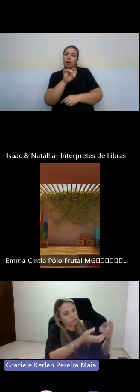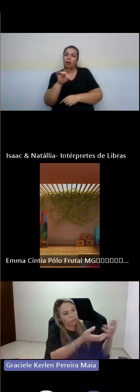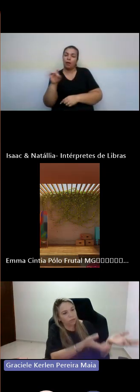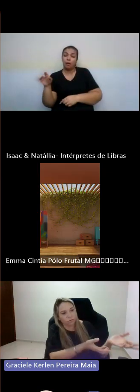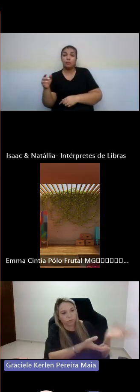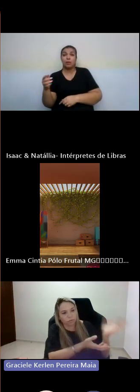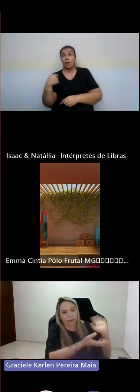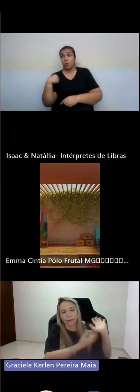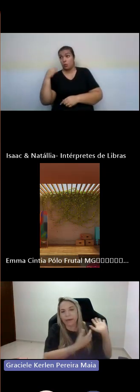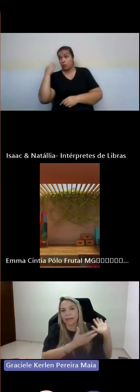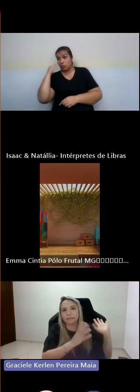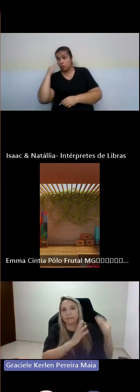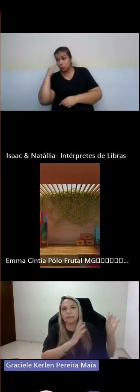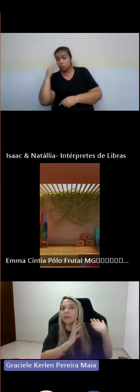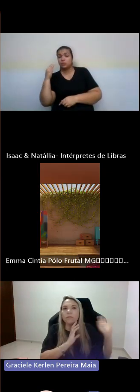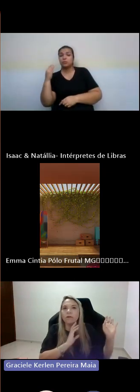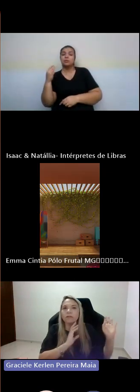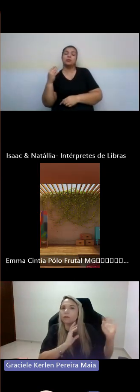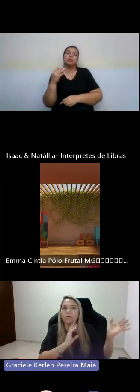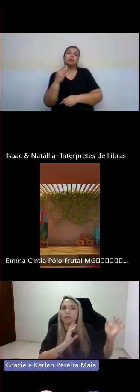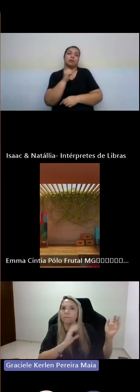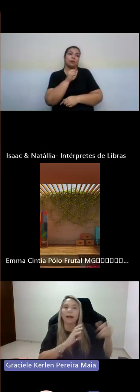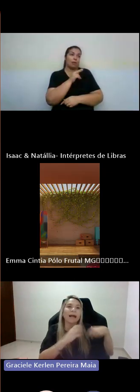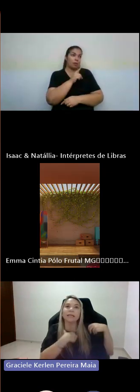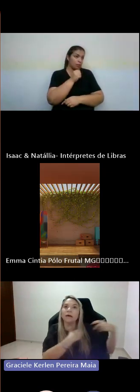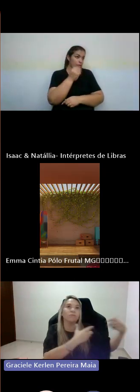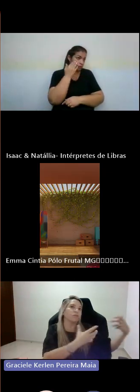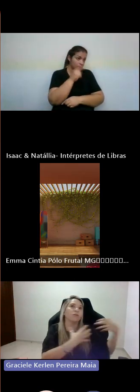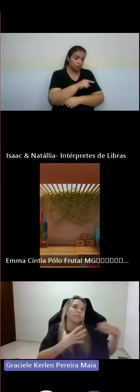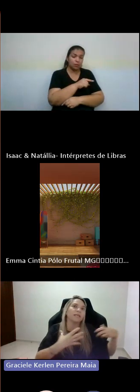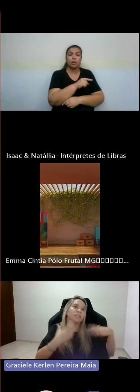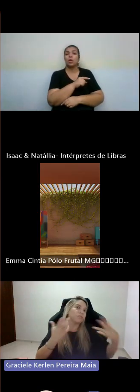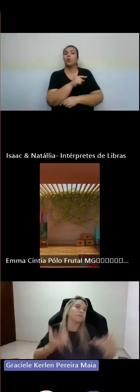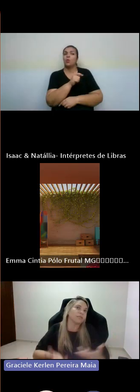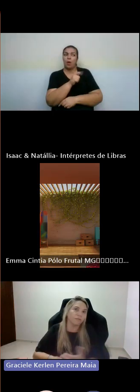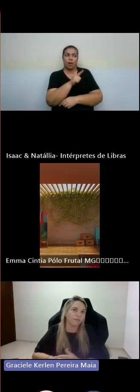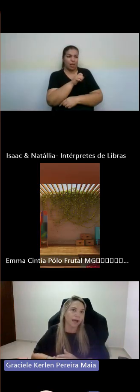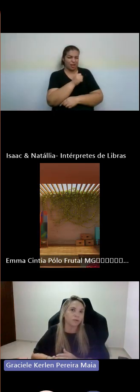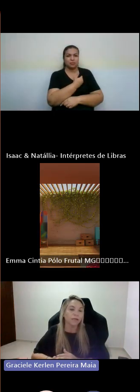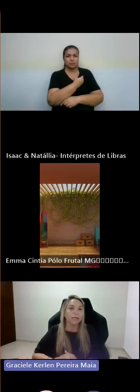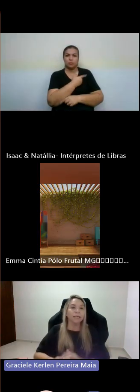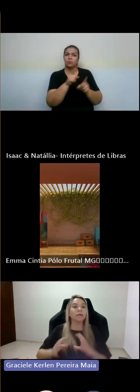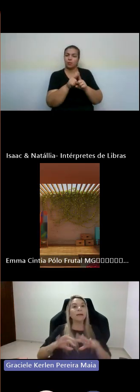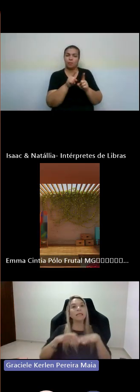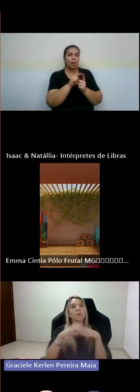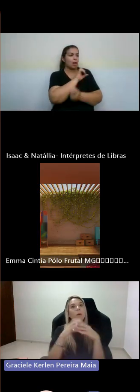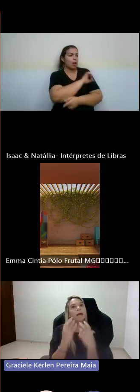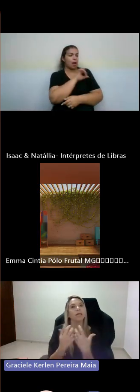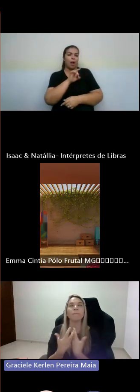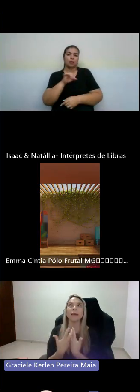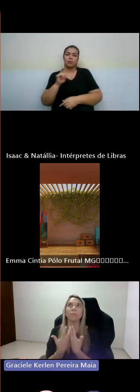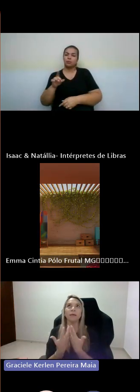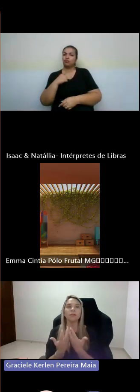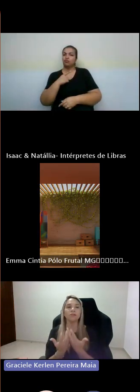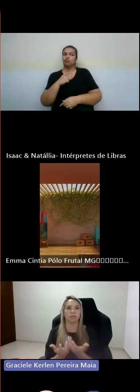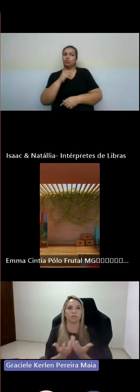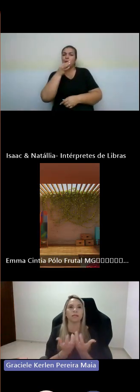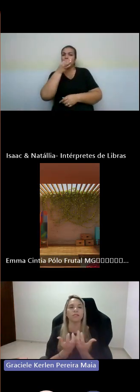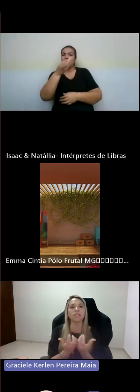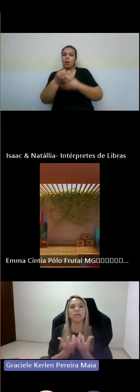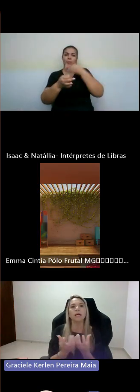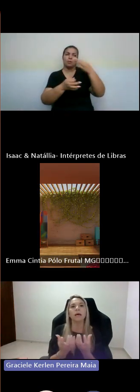entendeu outra e o Alex entendeu outra coisa. Para cada um de nós três tinha um significado. Então a linguagem, ela